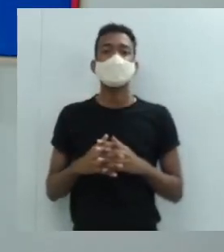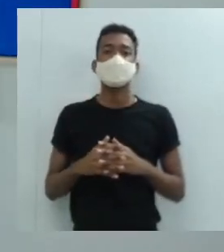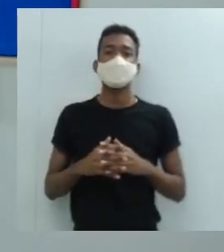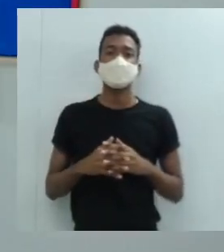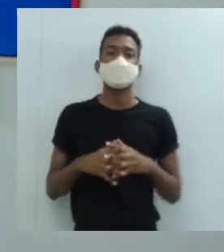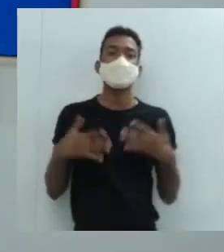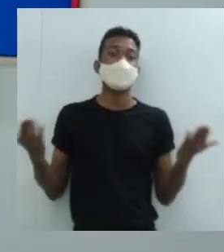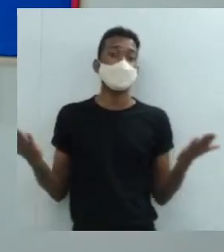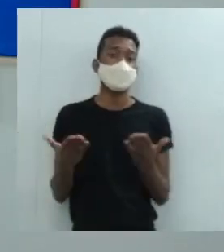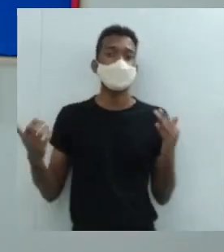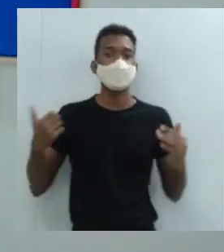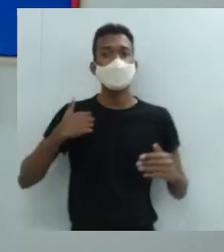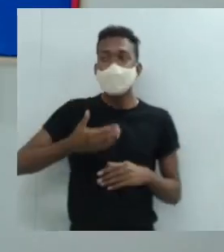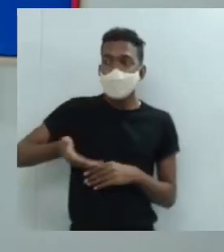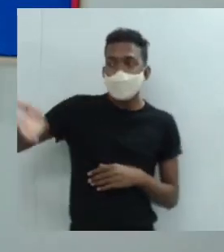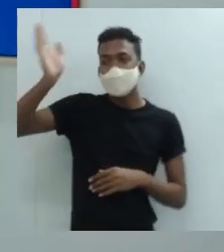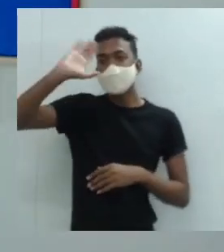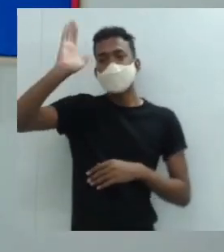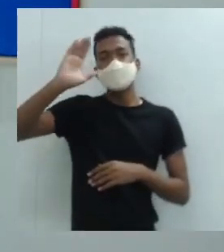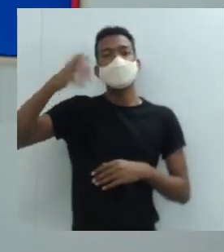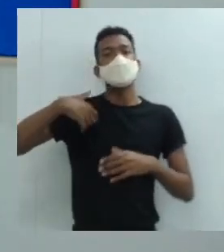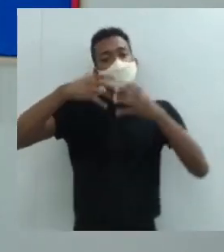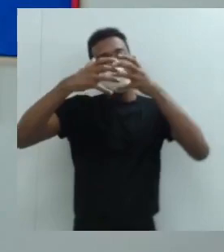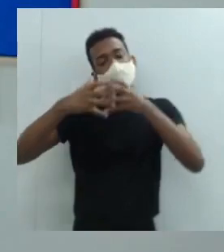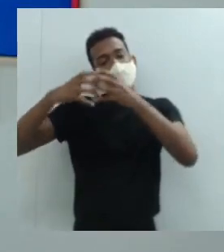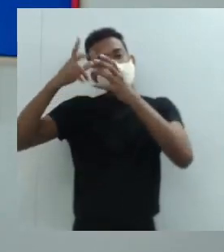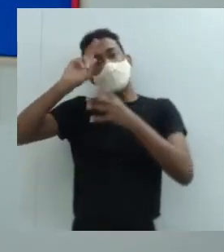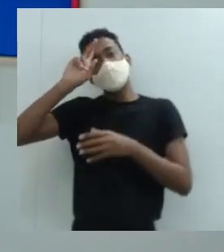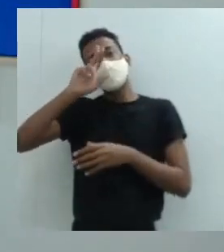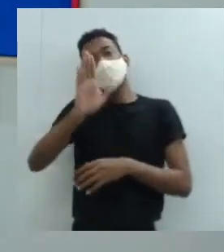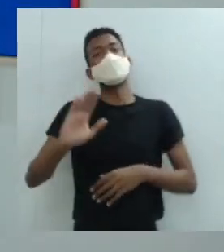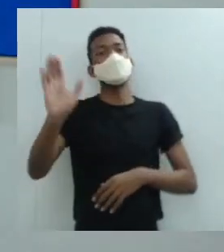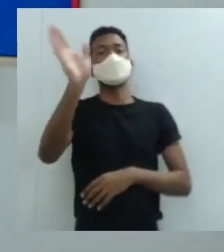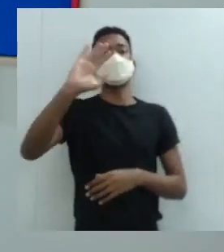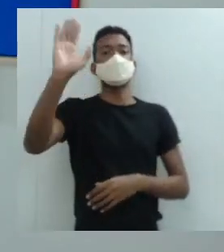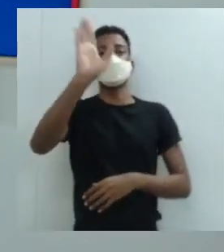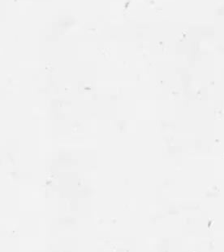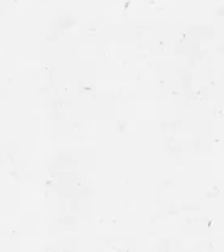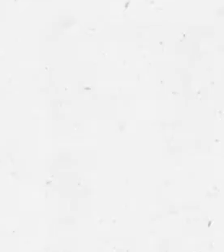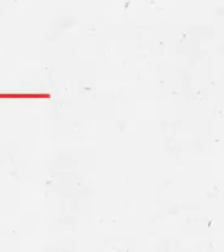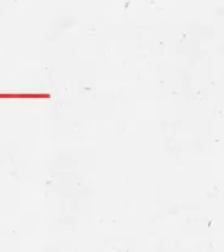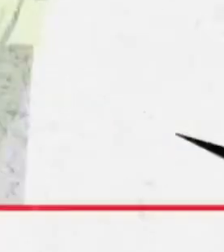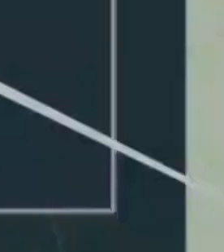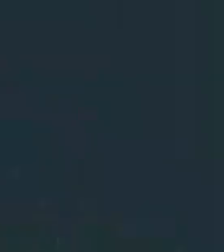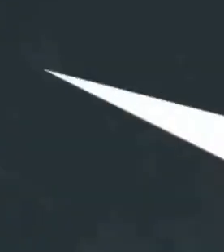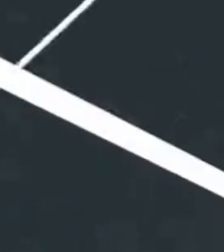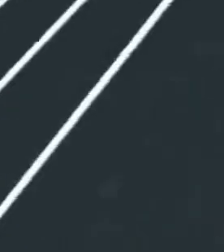vou embora na minha nave histórica. Tchauzinho!